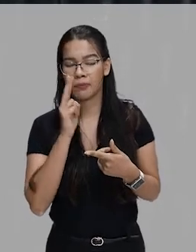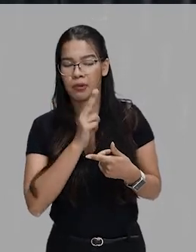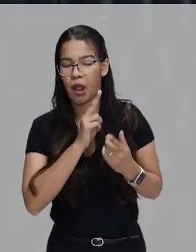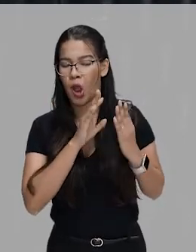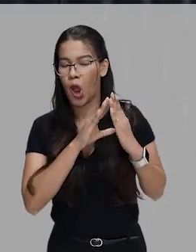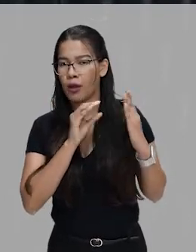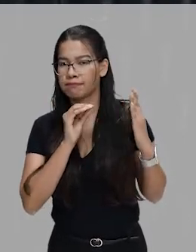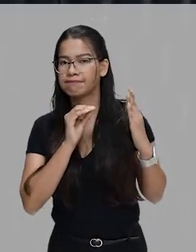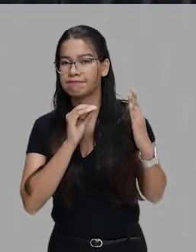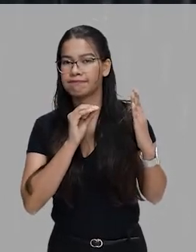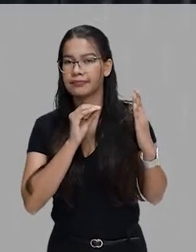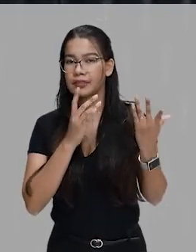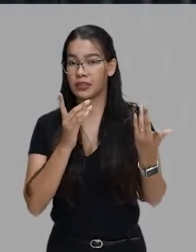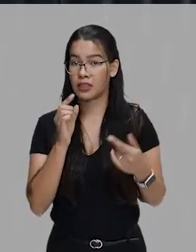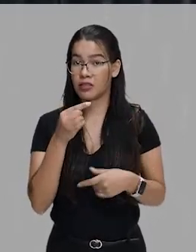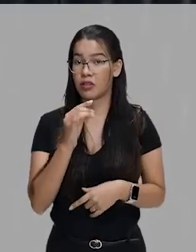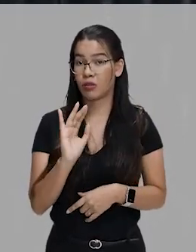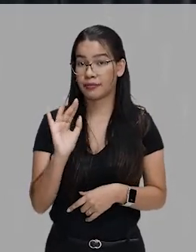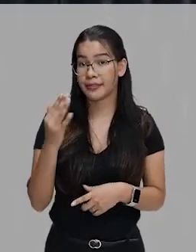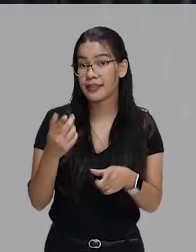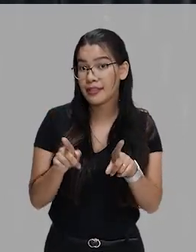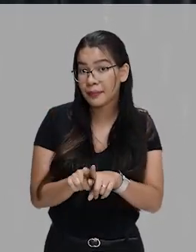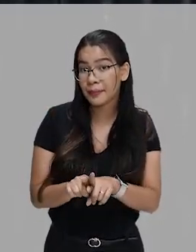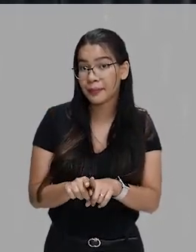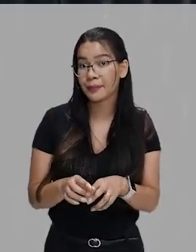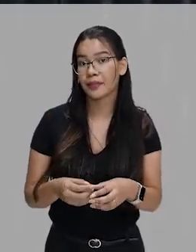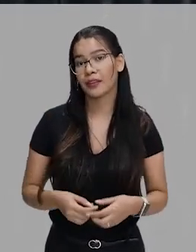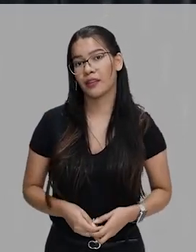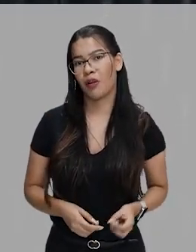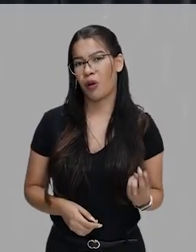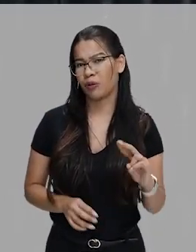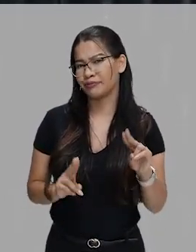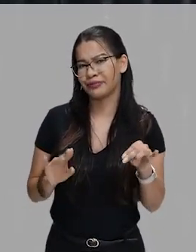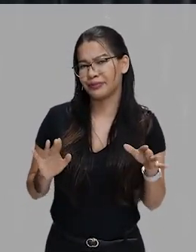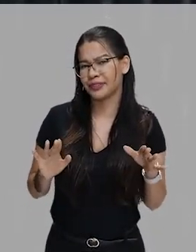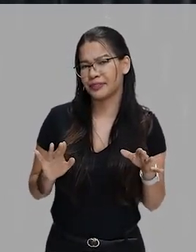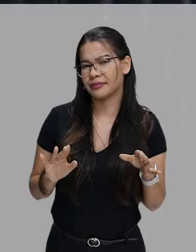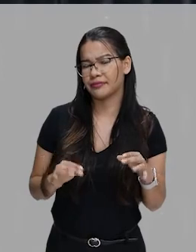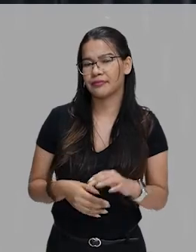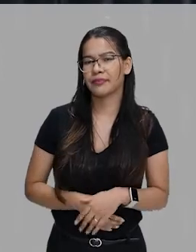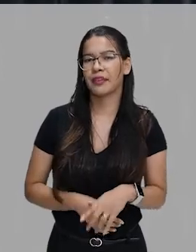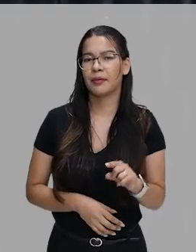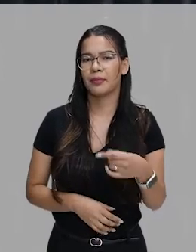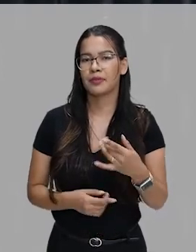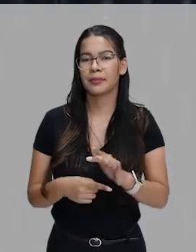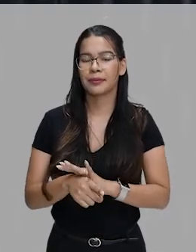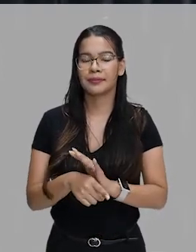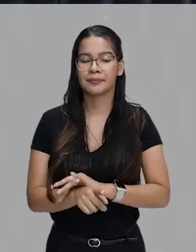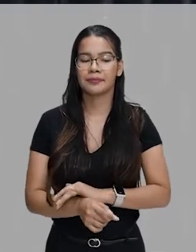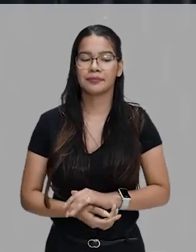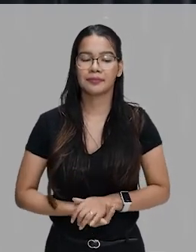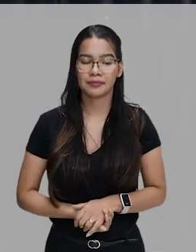viu. Isso aí também acontece, né? Ou vai dizer que não? Próxima questão.